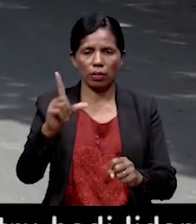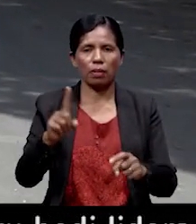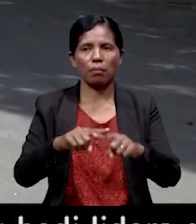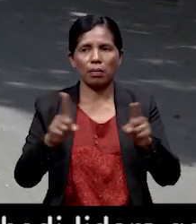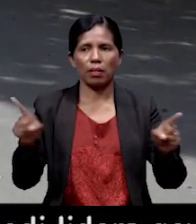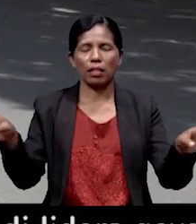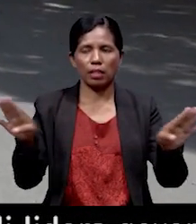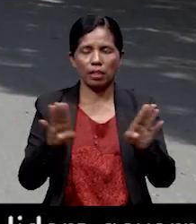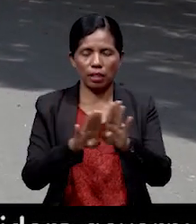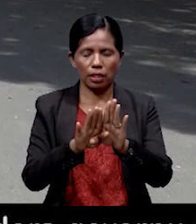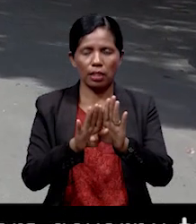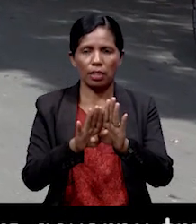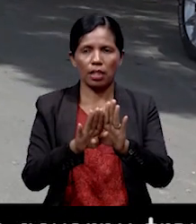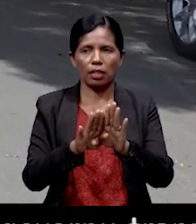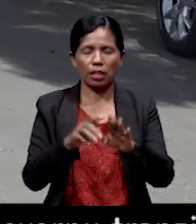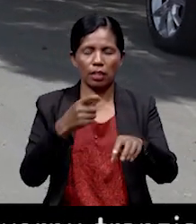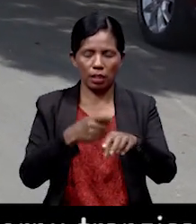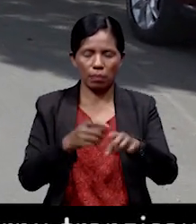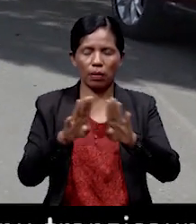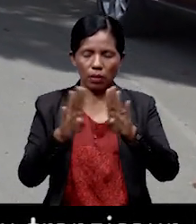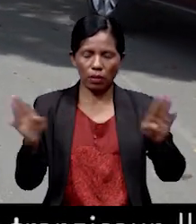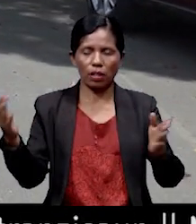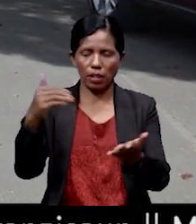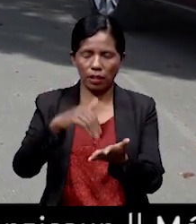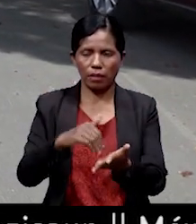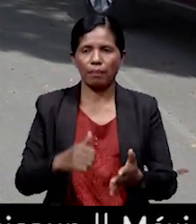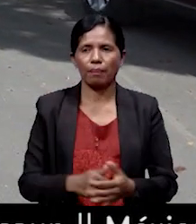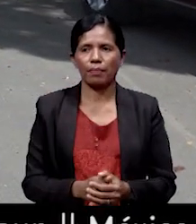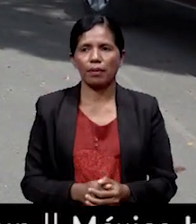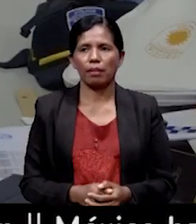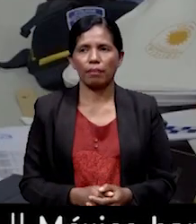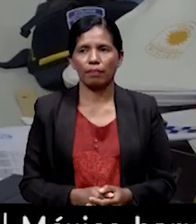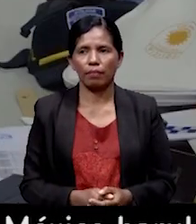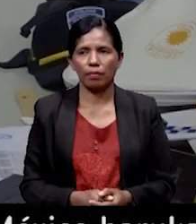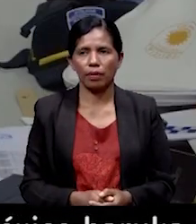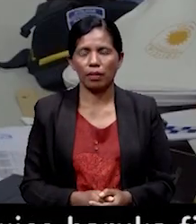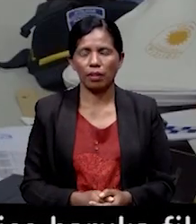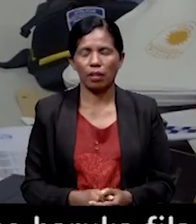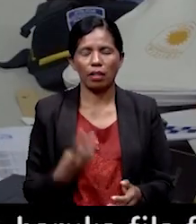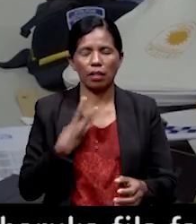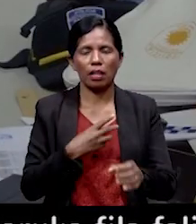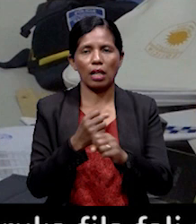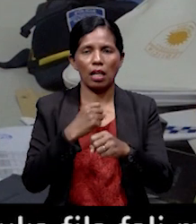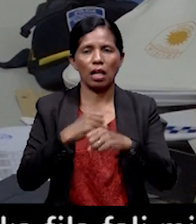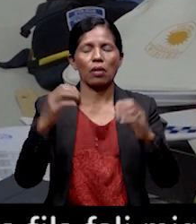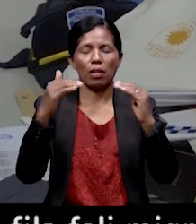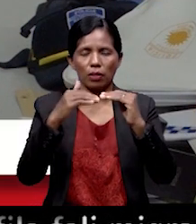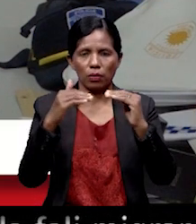taca provisório, no Iha tempo ruma loque filafale. Então, temporariamente, quando halau encontro ruma Iha